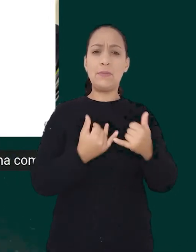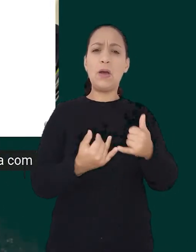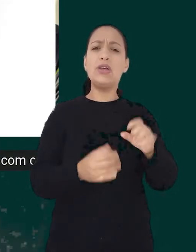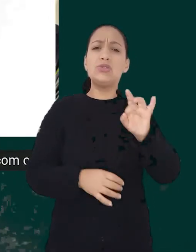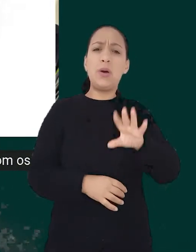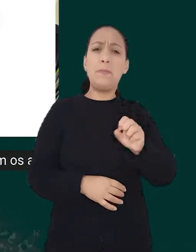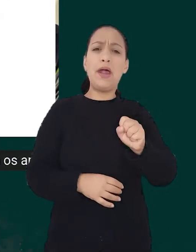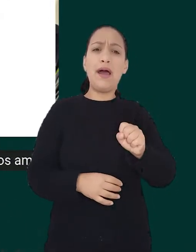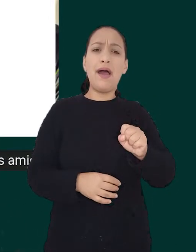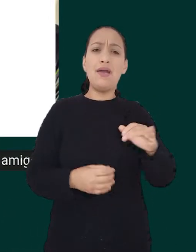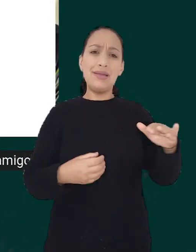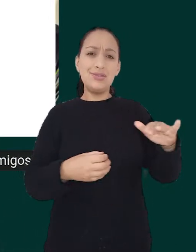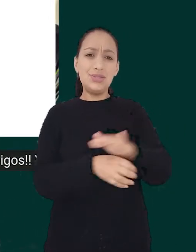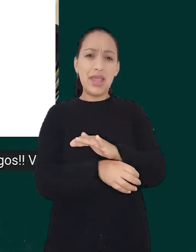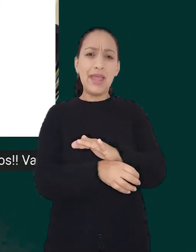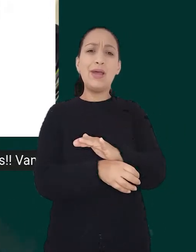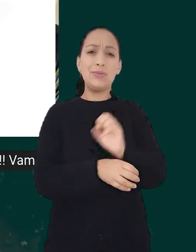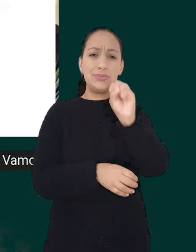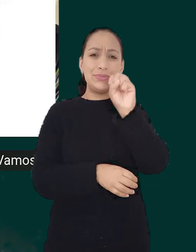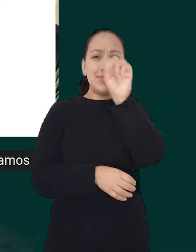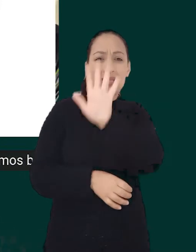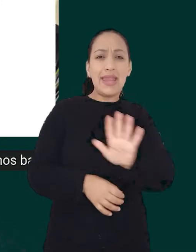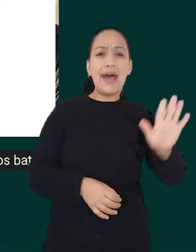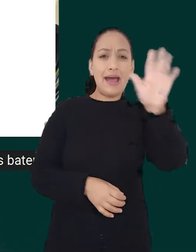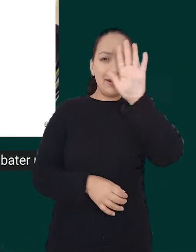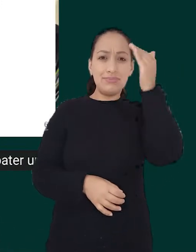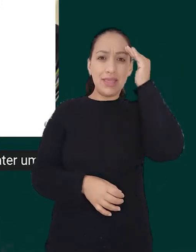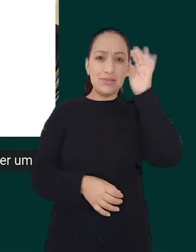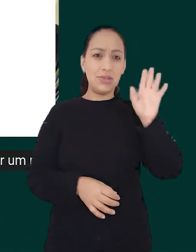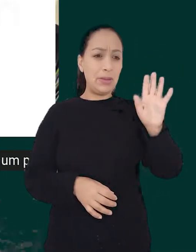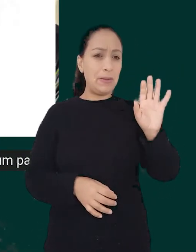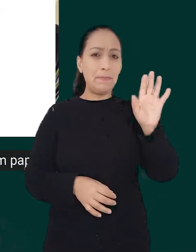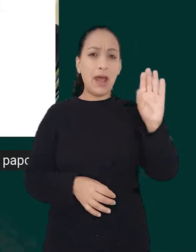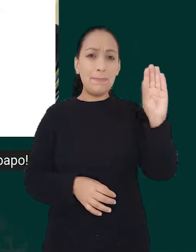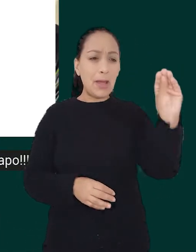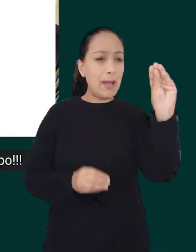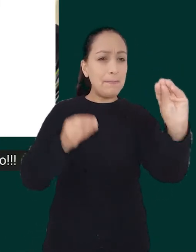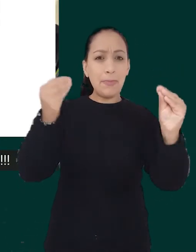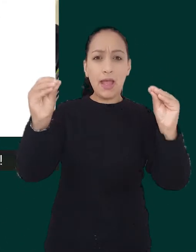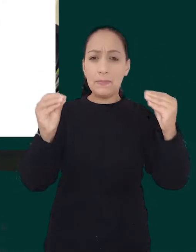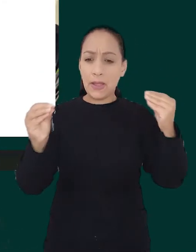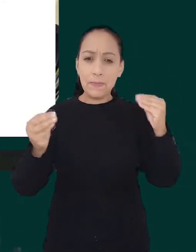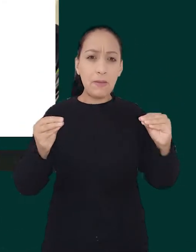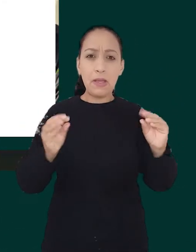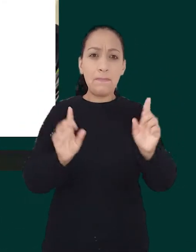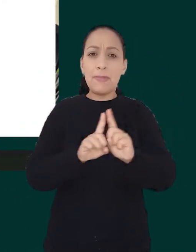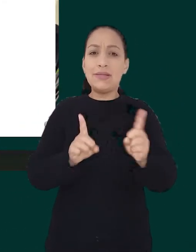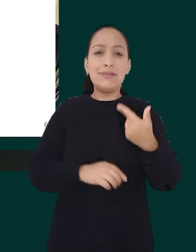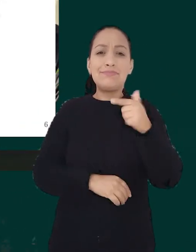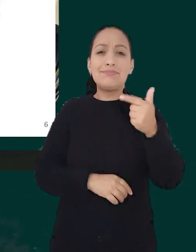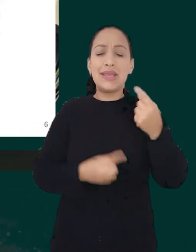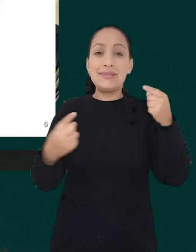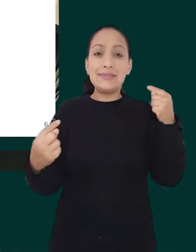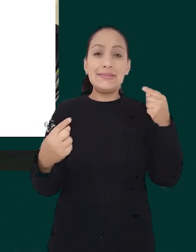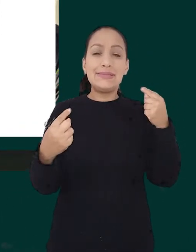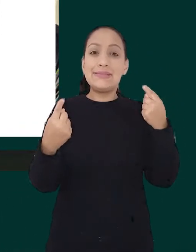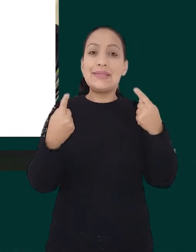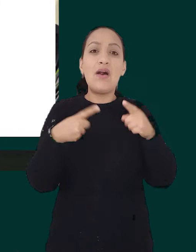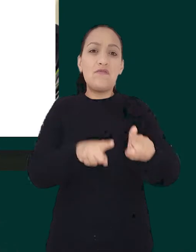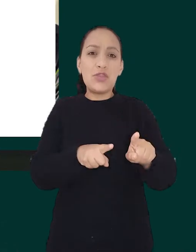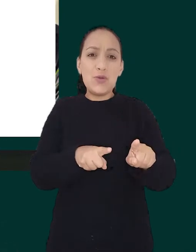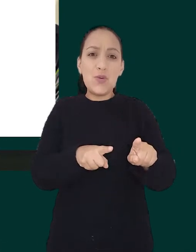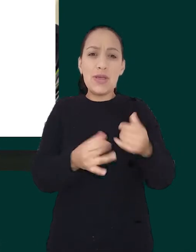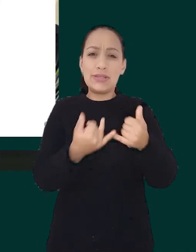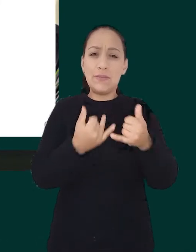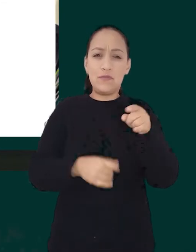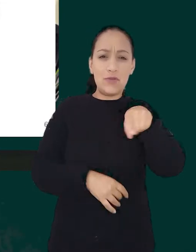cenário. Eles não necessariamente fazem parte de desafios, né? Quando vocês vão respeitar um objetivo, vocês têm uma